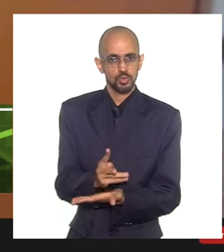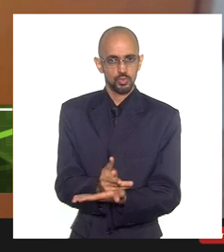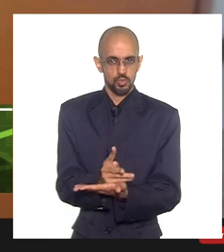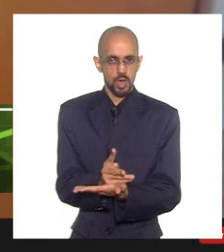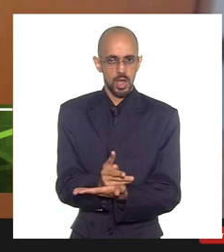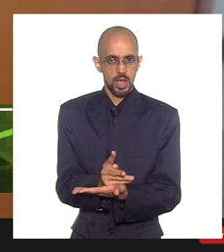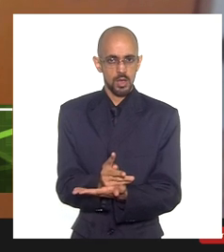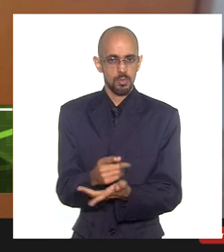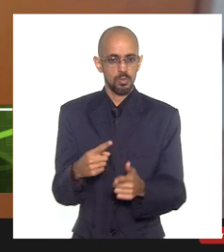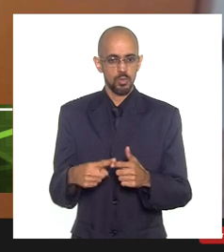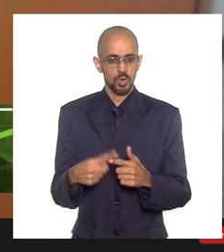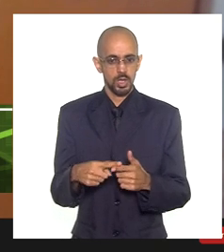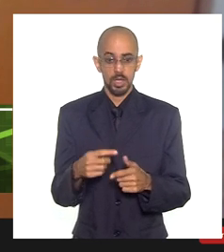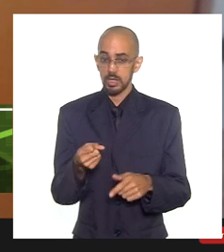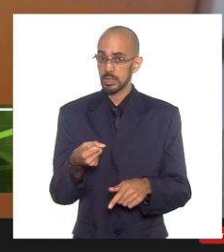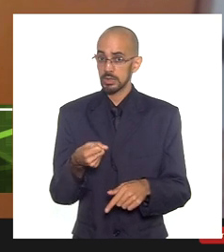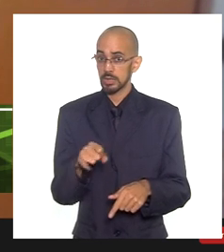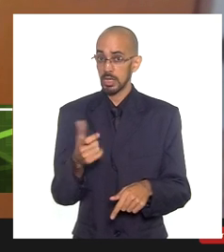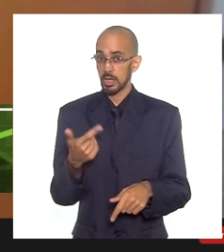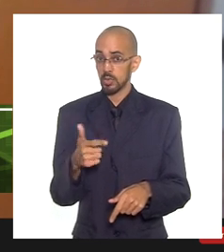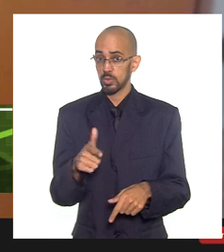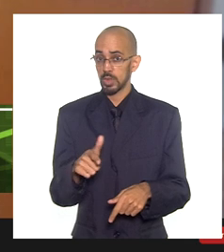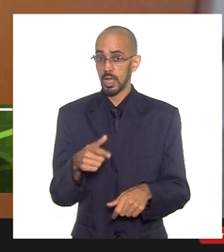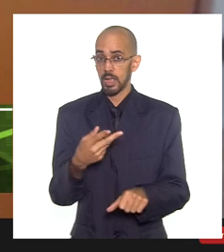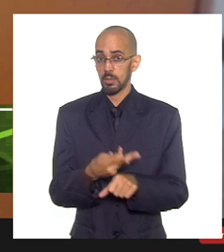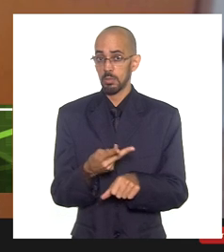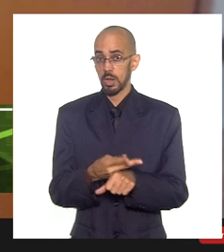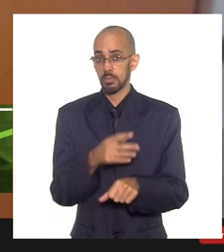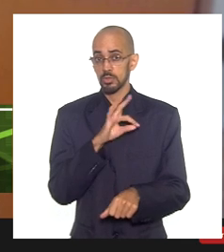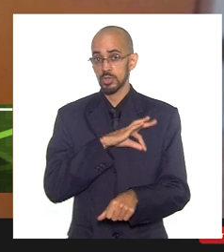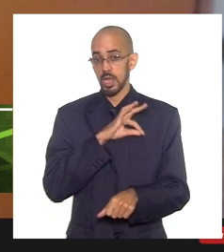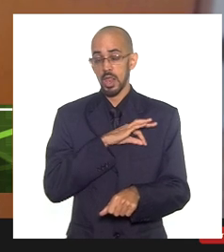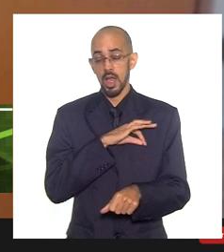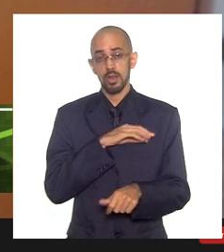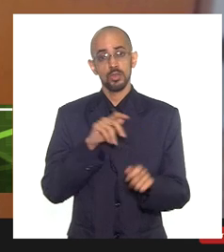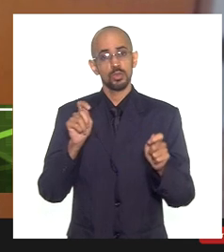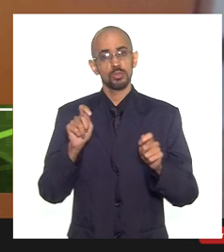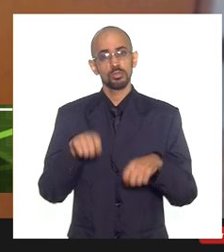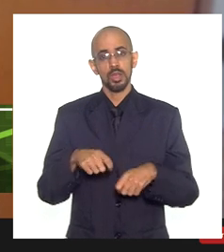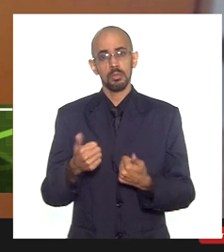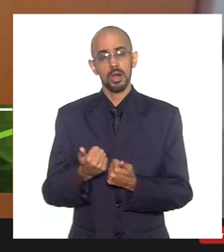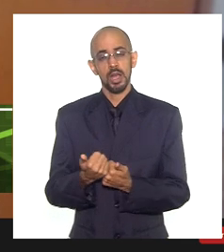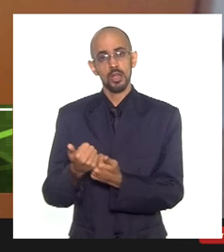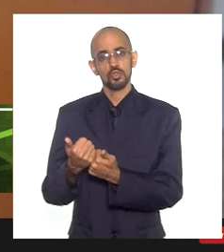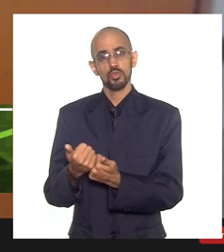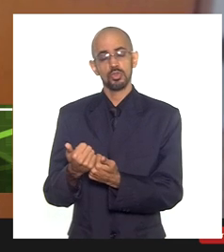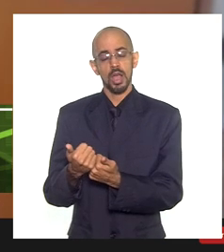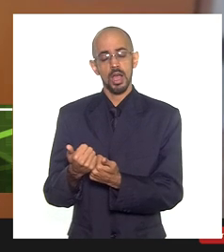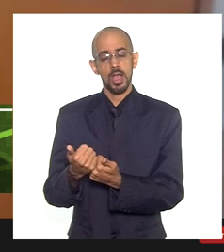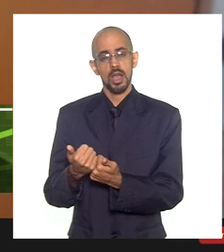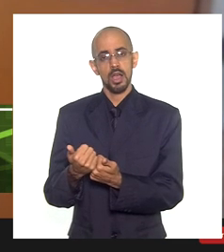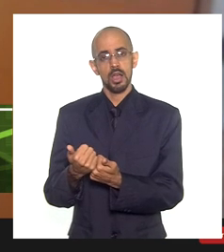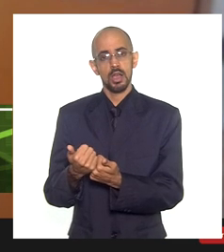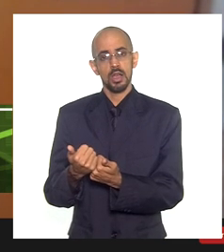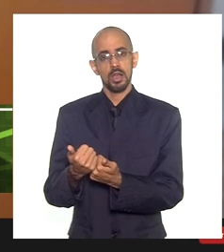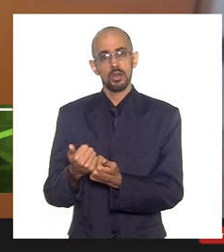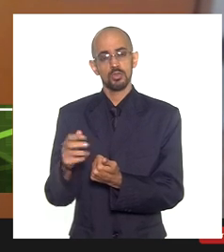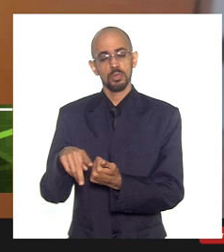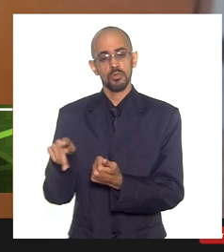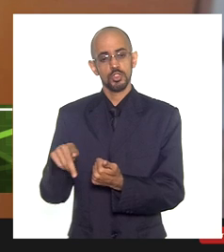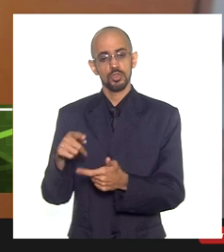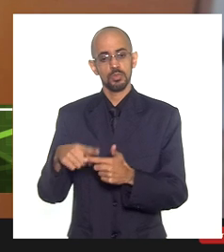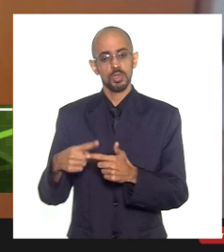sendo o DESS a gente pode ajudar muito pouco no cumprimento do índice porque a gente perde a condição de